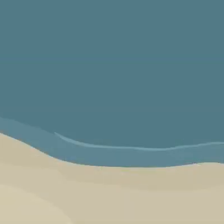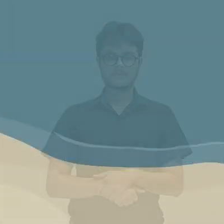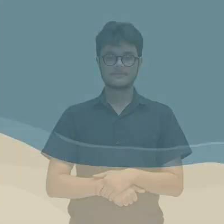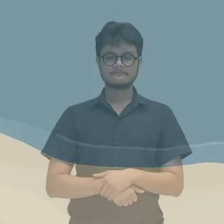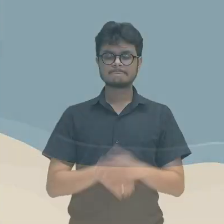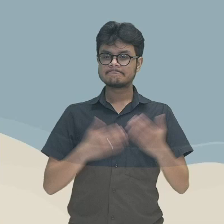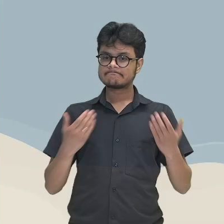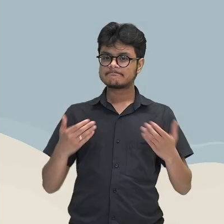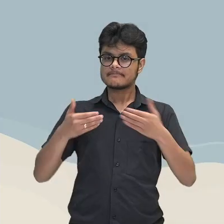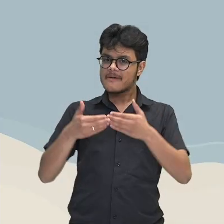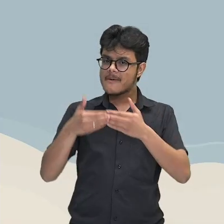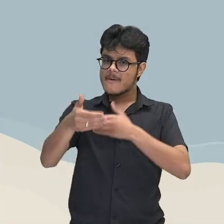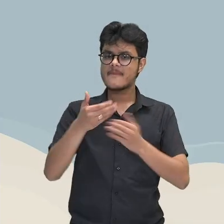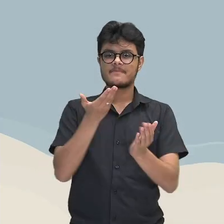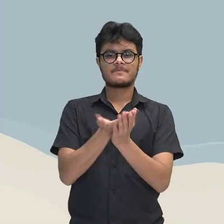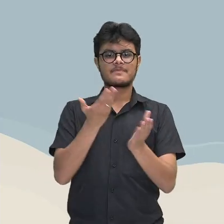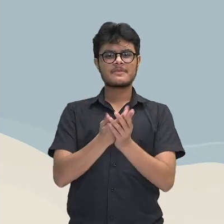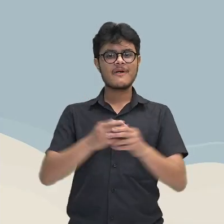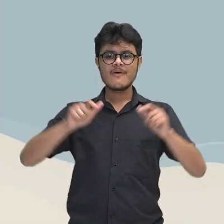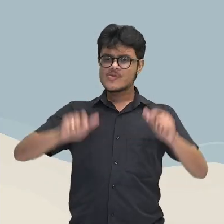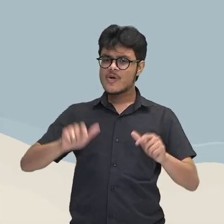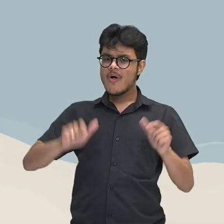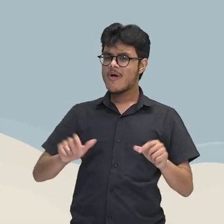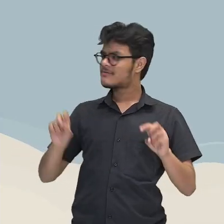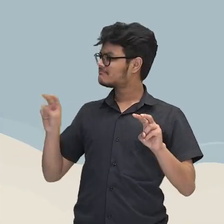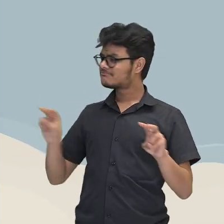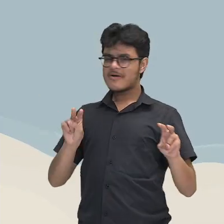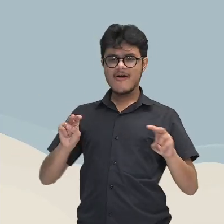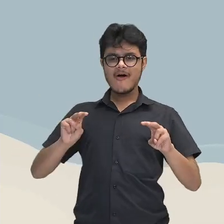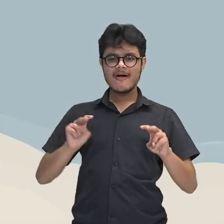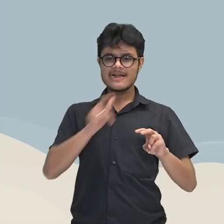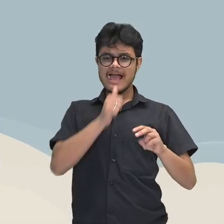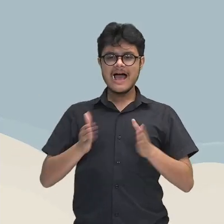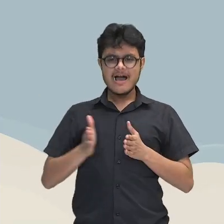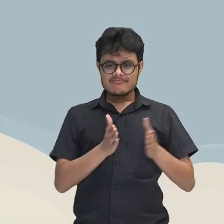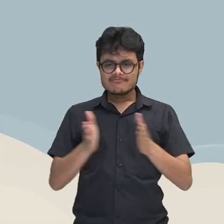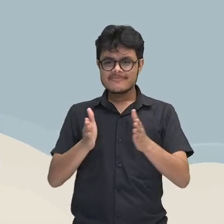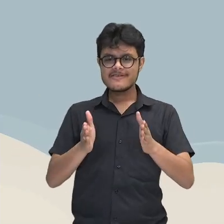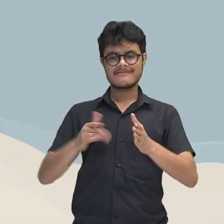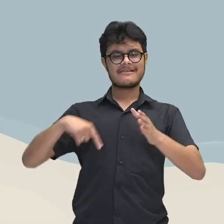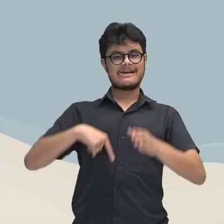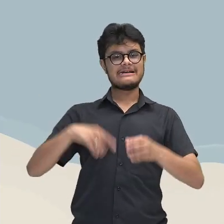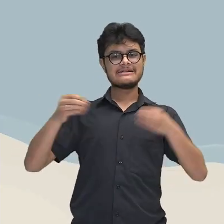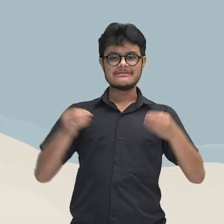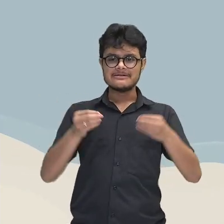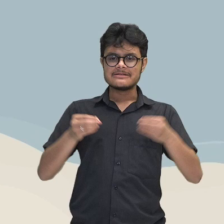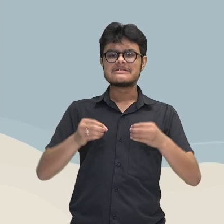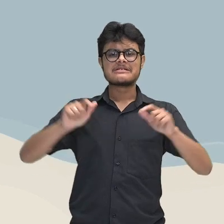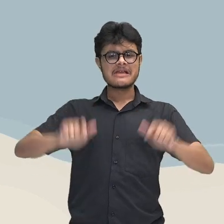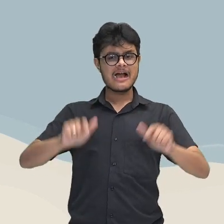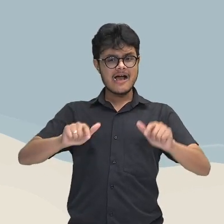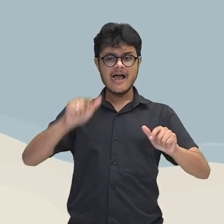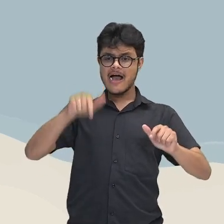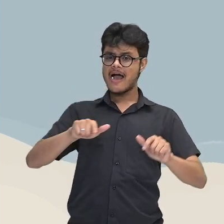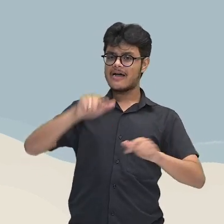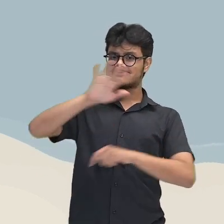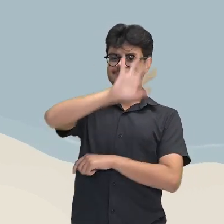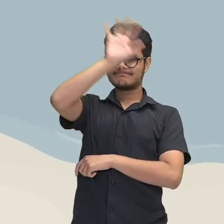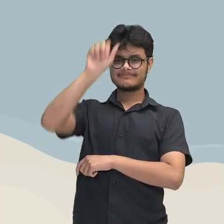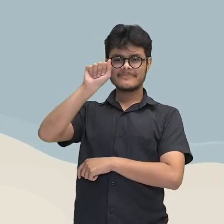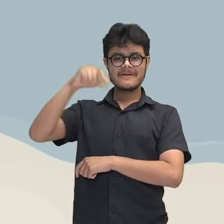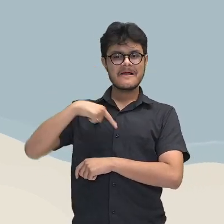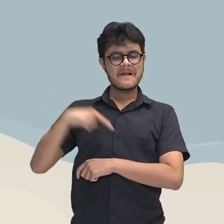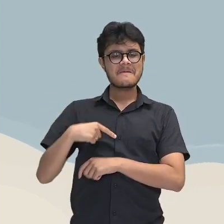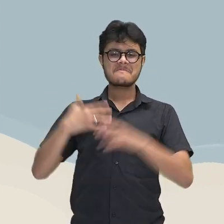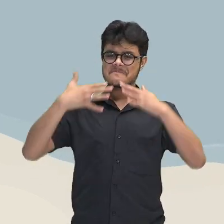E começamos a nossa aula aqui, ó, na beira do rio, um ambiente que é muito comum para a gente, né? Que a gente está